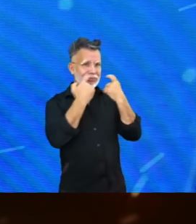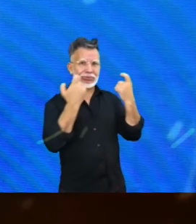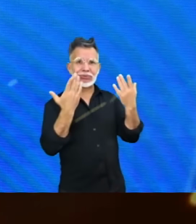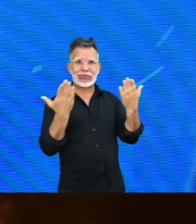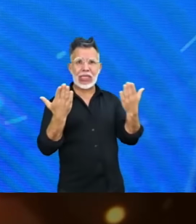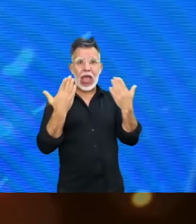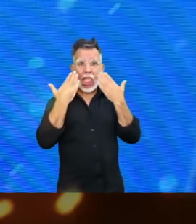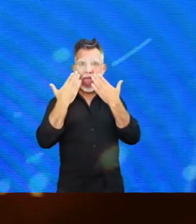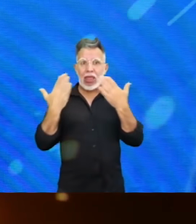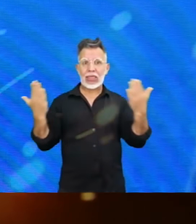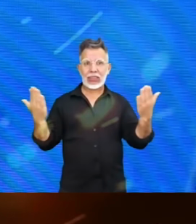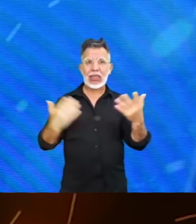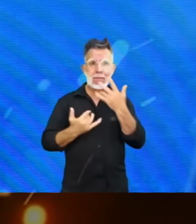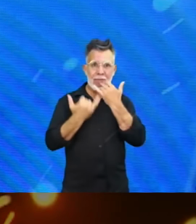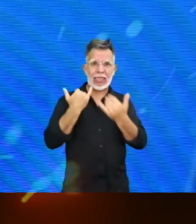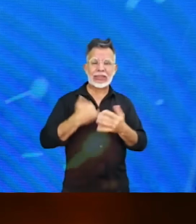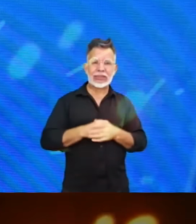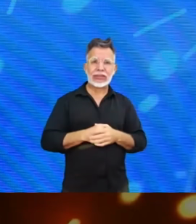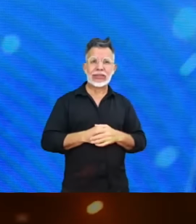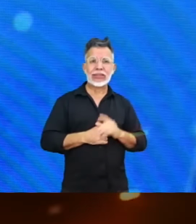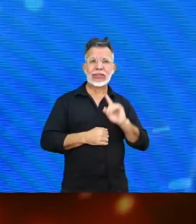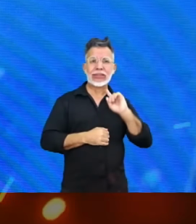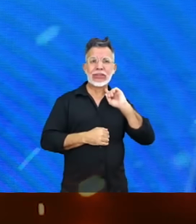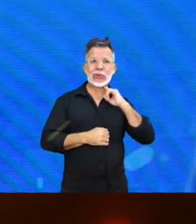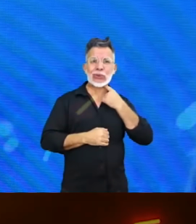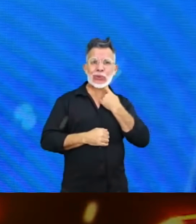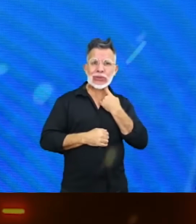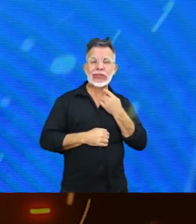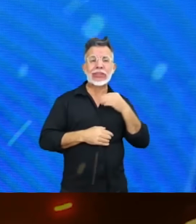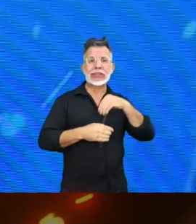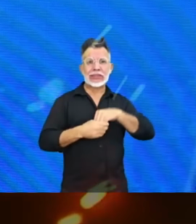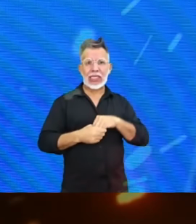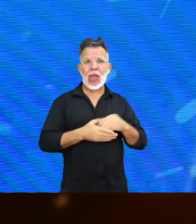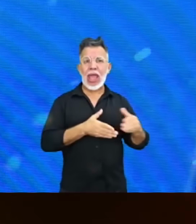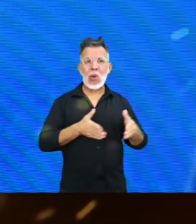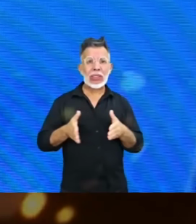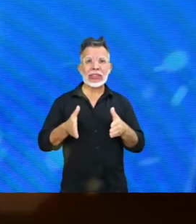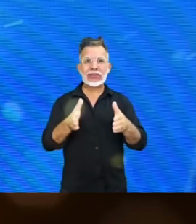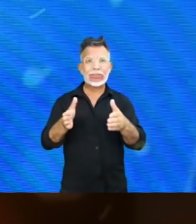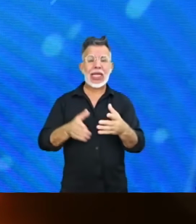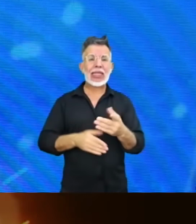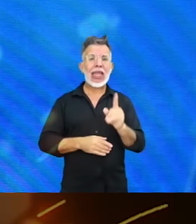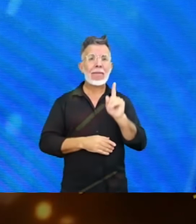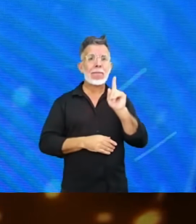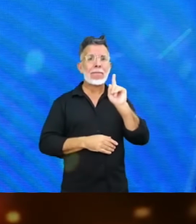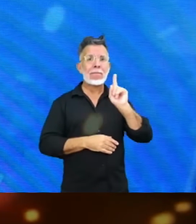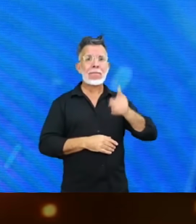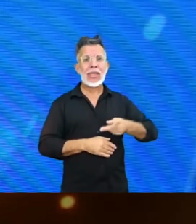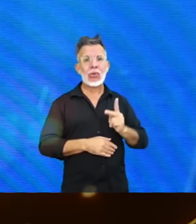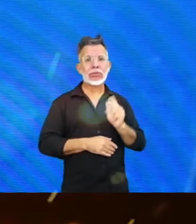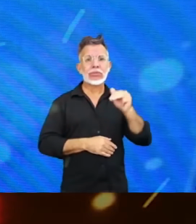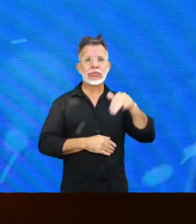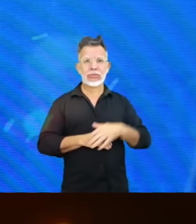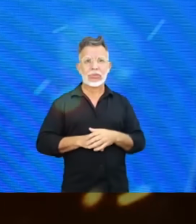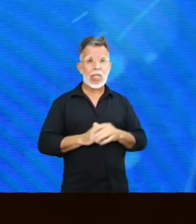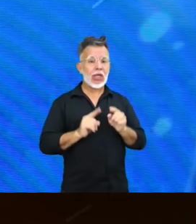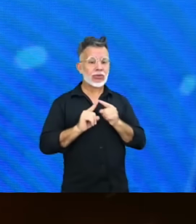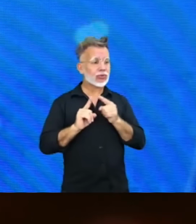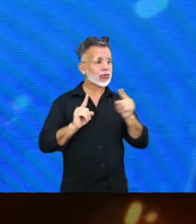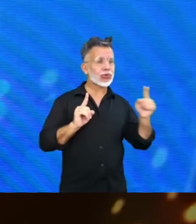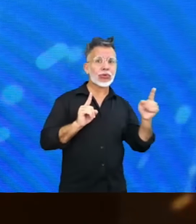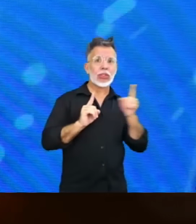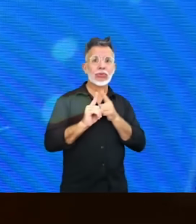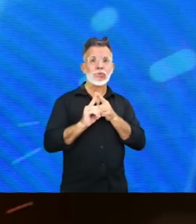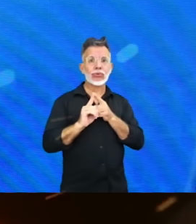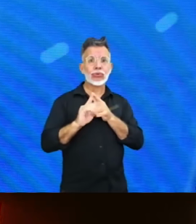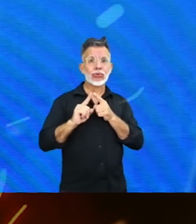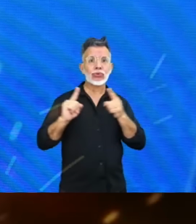dentro da região metropolitana é um rio de baixa vazão que tem 1000 km nas duas pontas esse rio é limpo e já foi Limpo aqui na cidade de